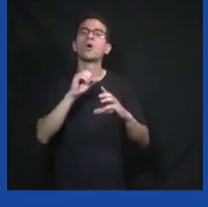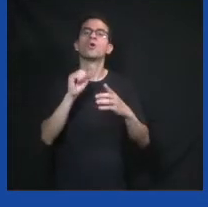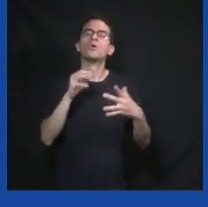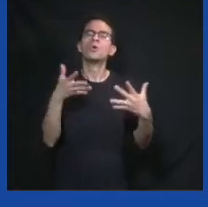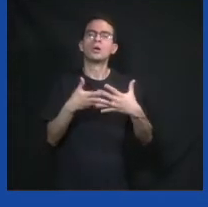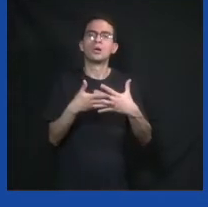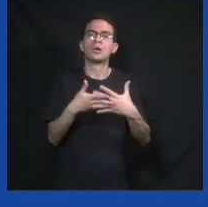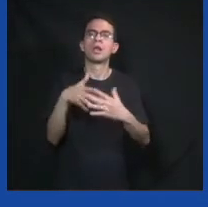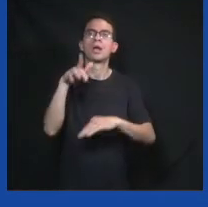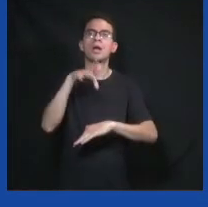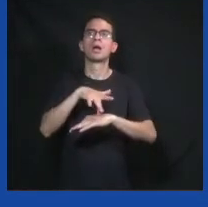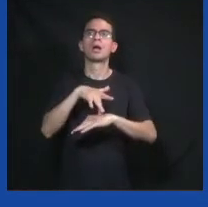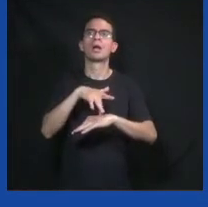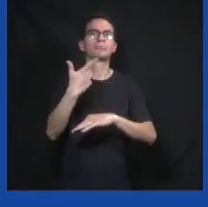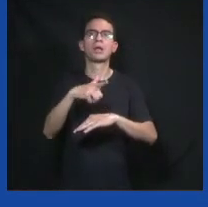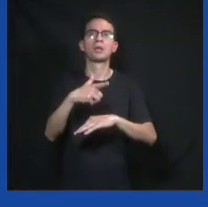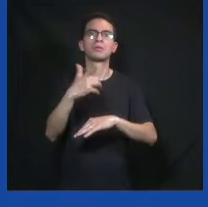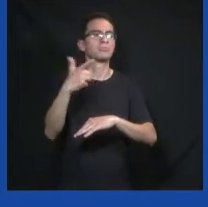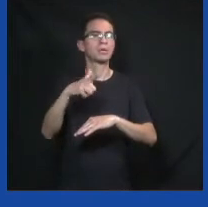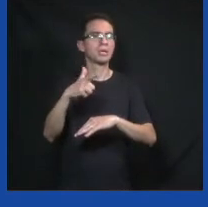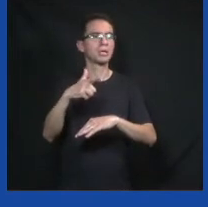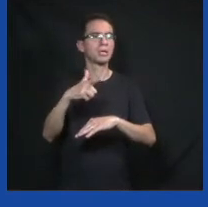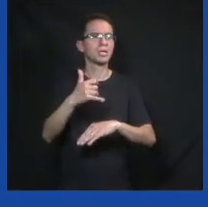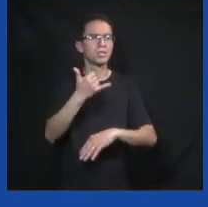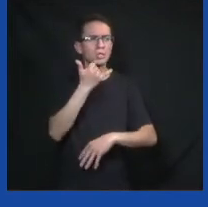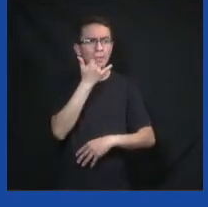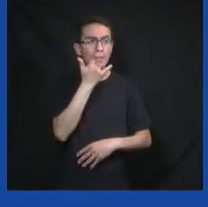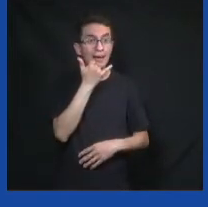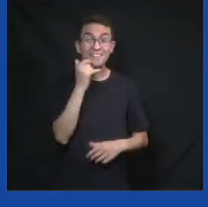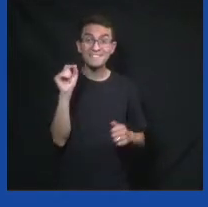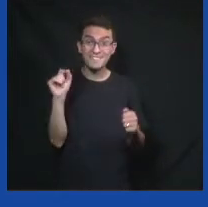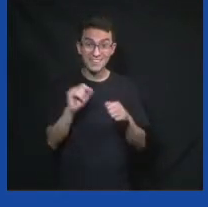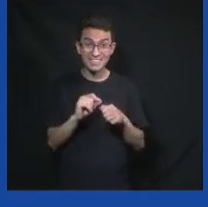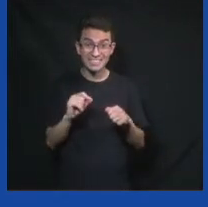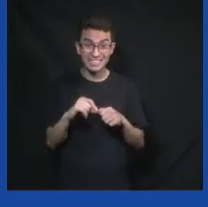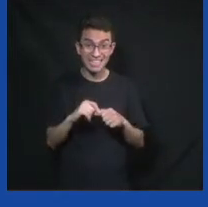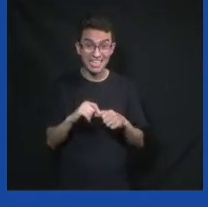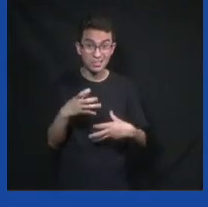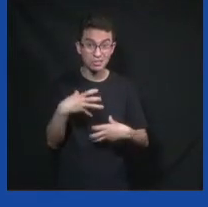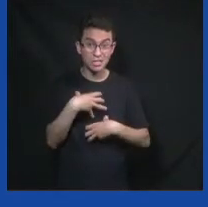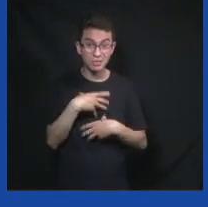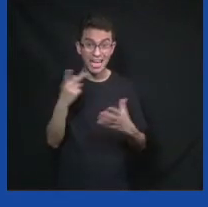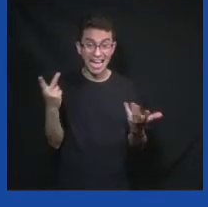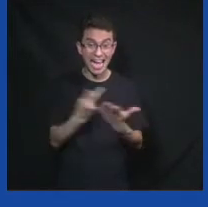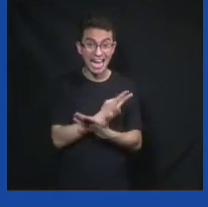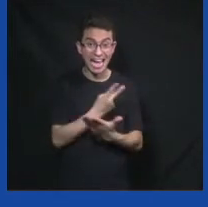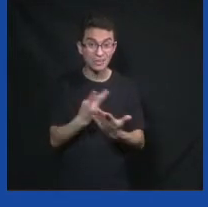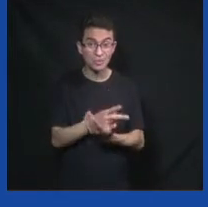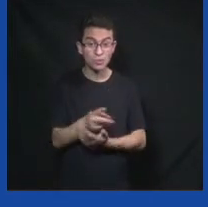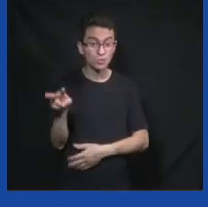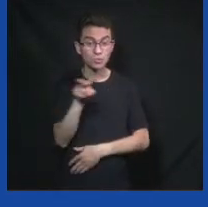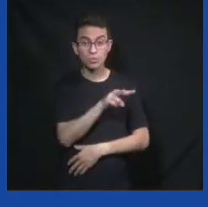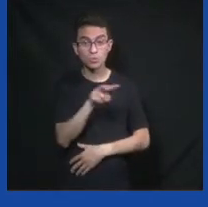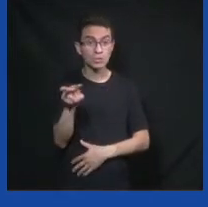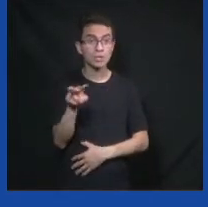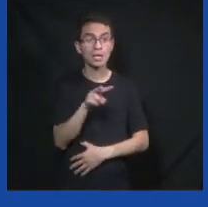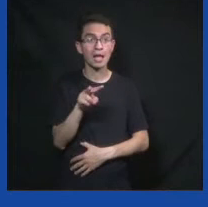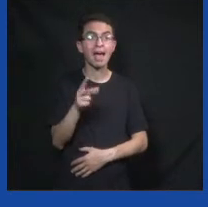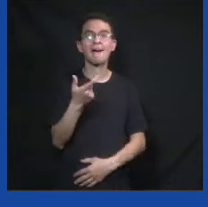modo errado, e fazer do modo errado, que fique muito claro, dos dois lados, não me venham com